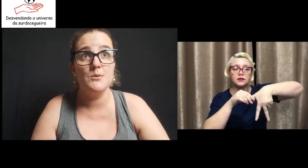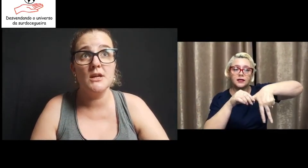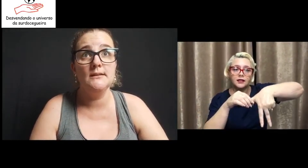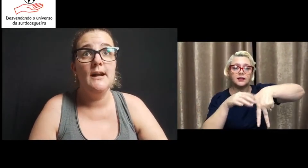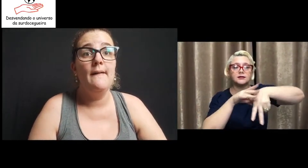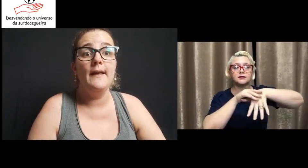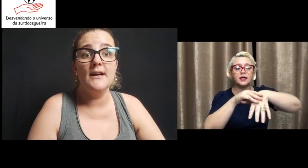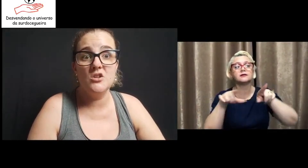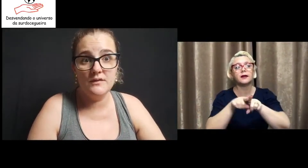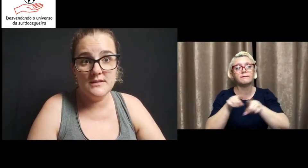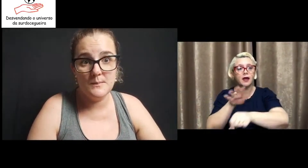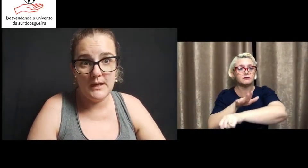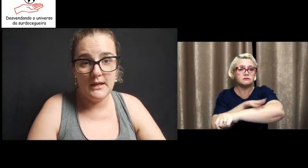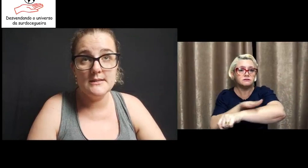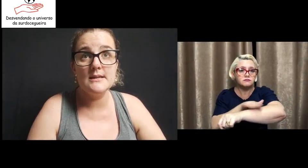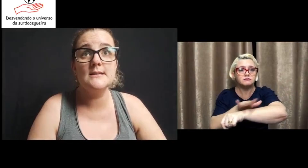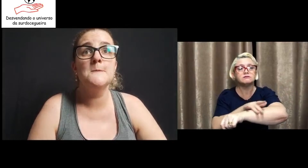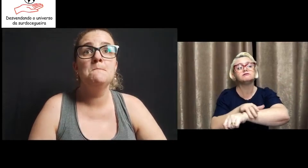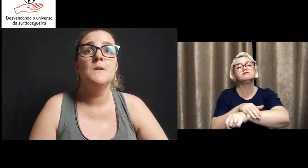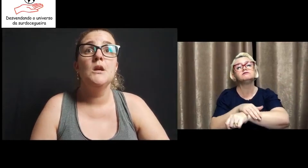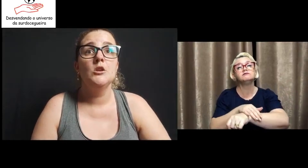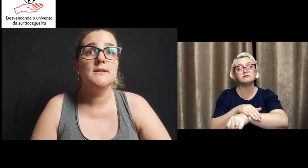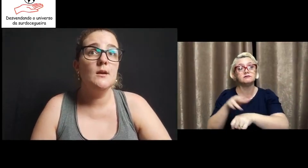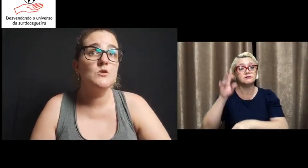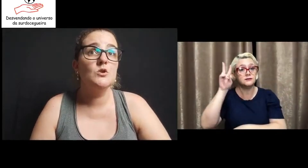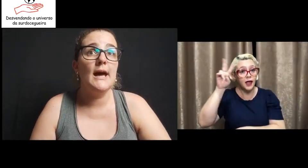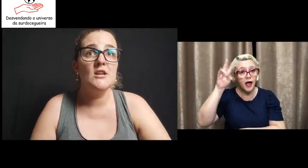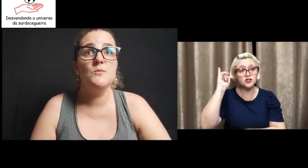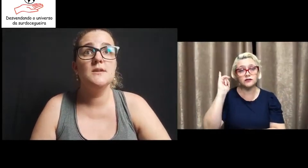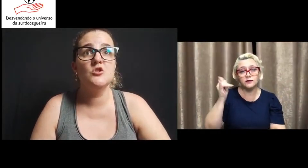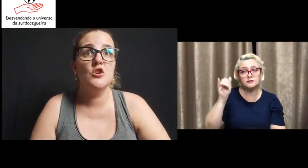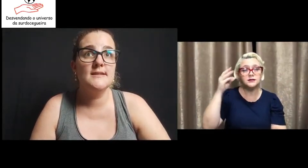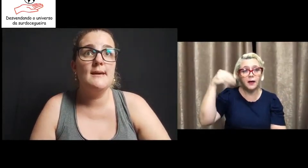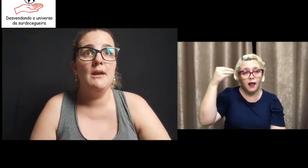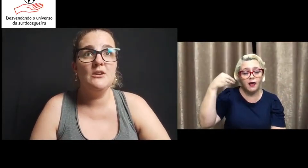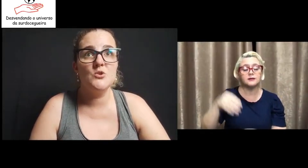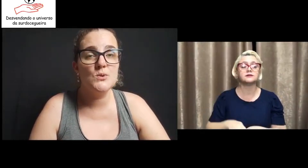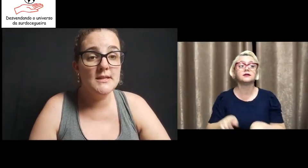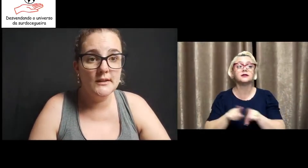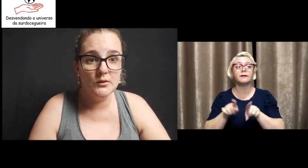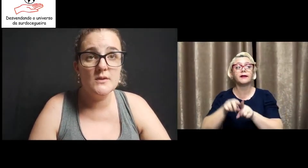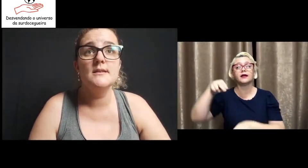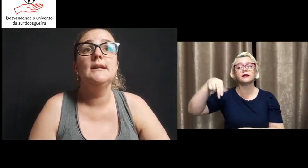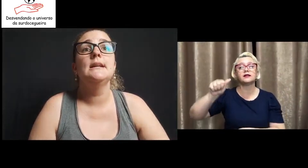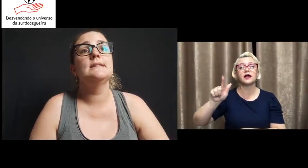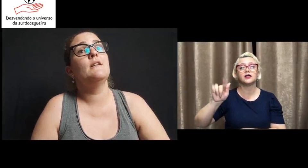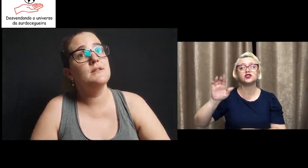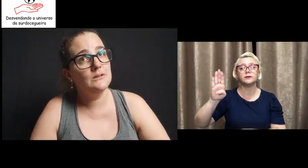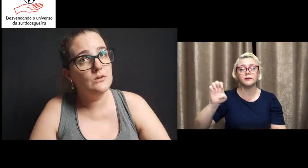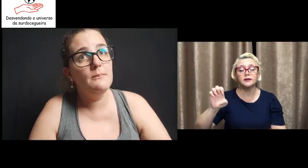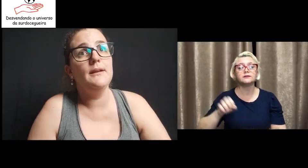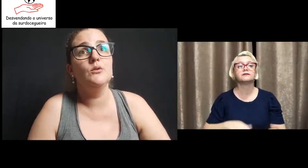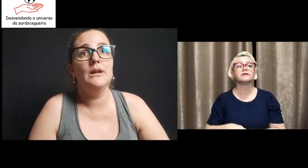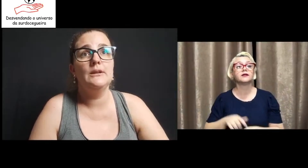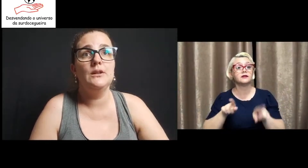social háptica, narrativas e experiências. Nós temos o Nagibis José Mendes dos Santos, que está